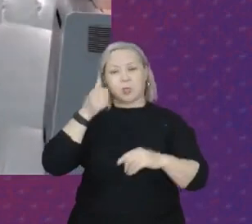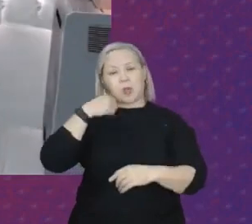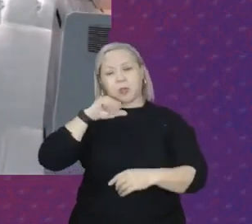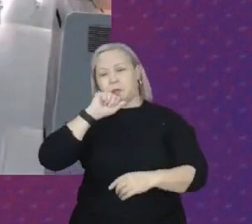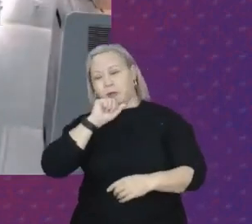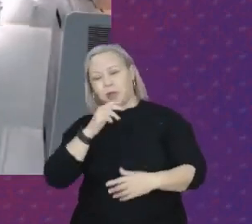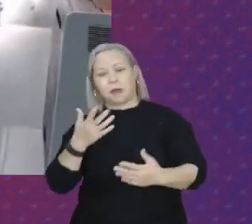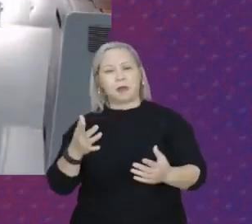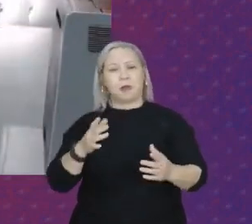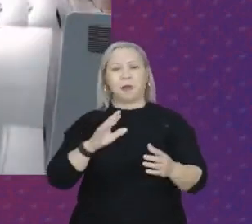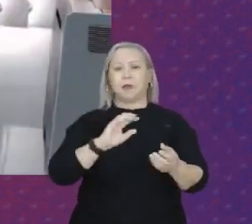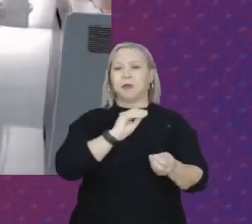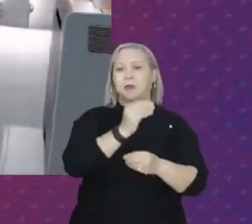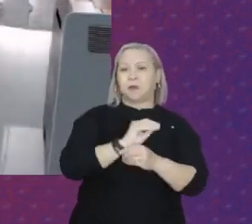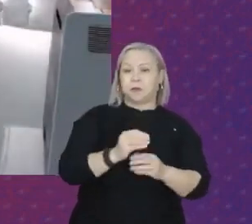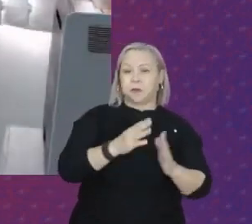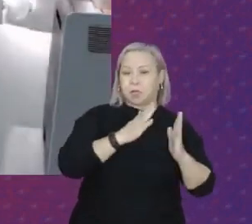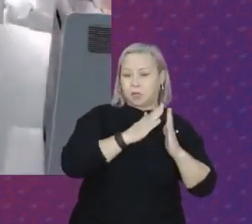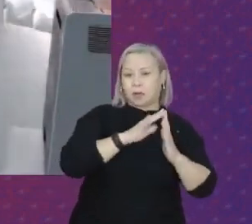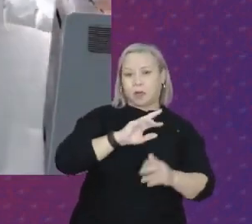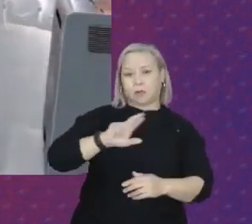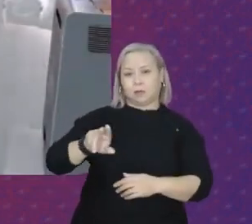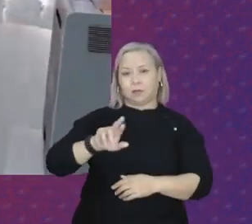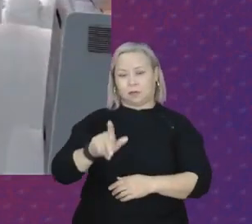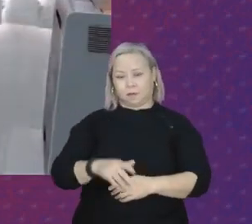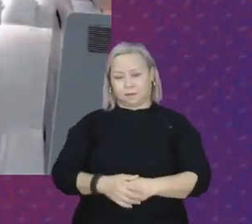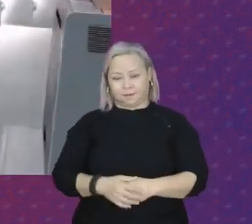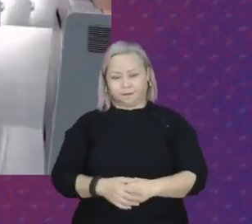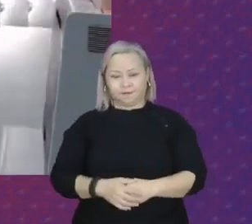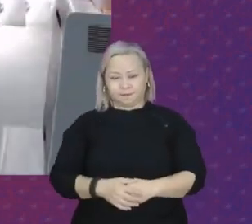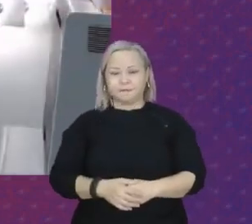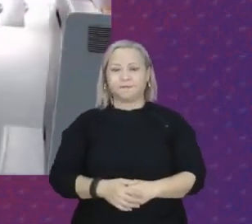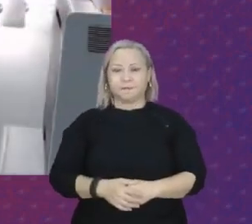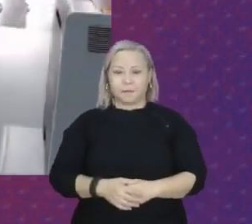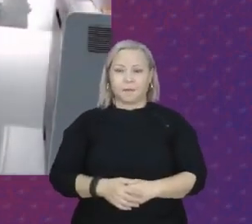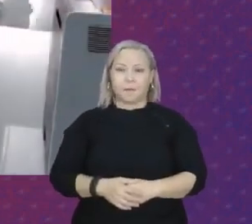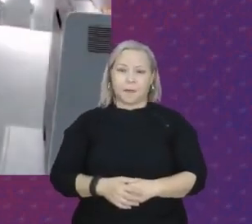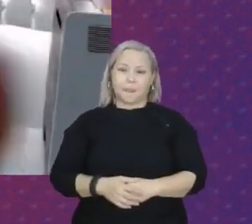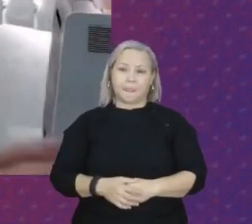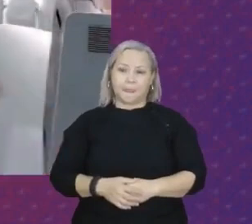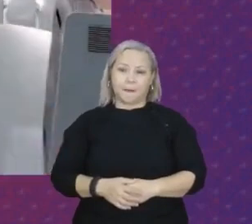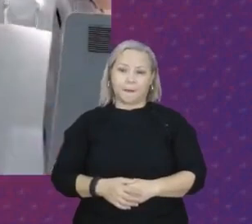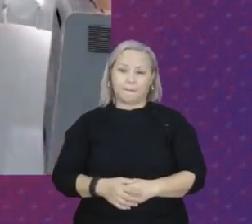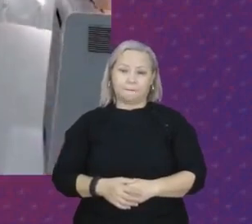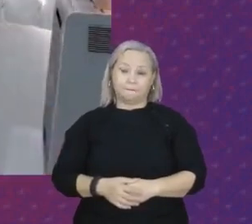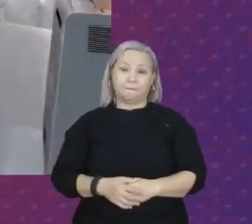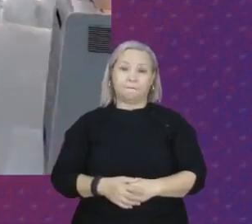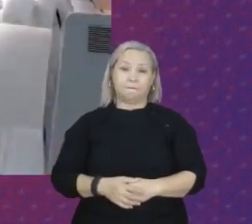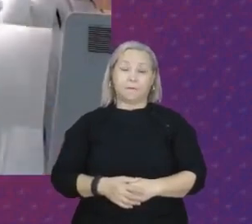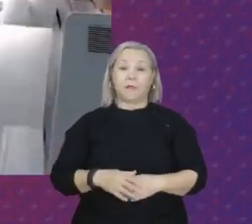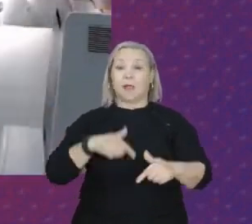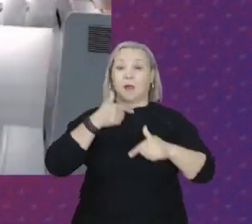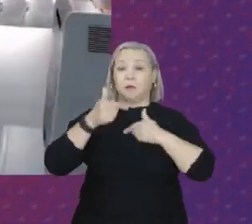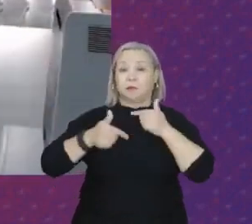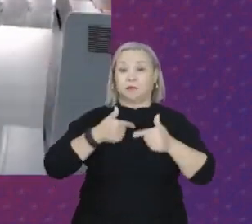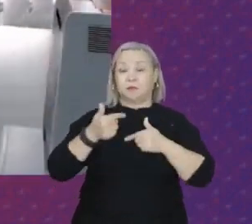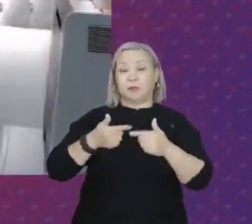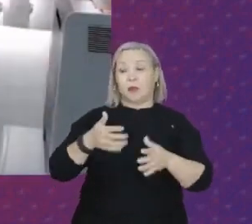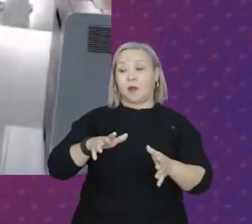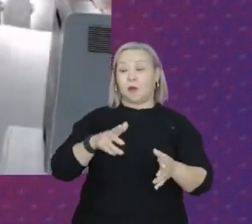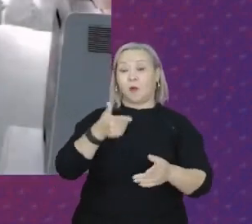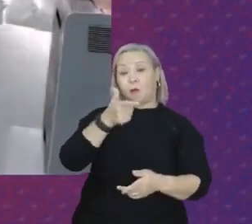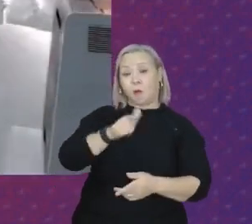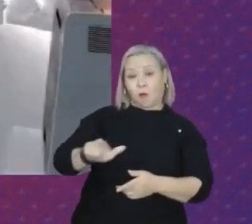áreas que normalmente são consideradas como áreas das tarefas do homem, né,